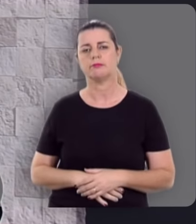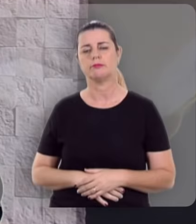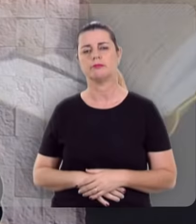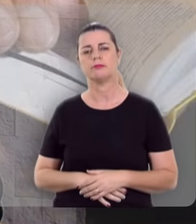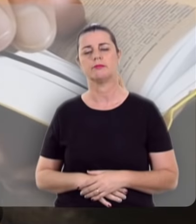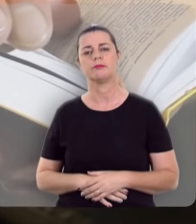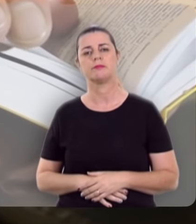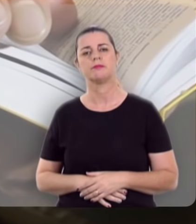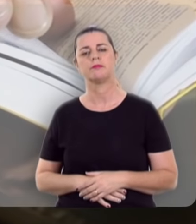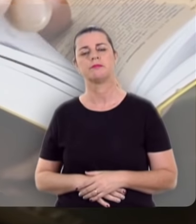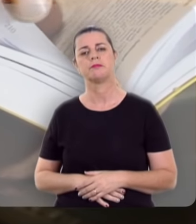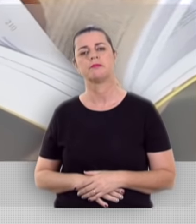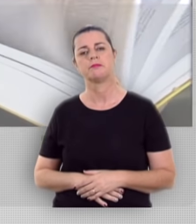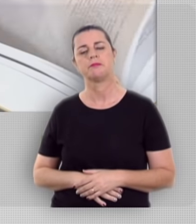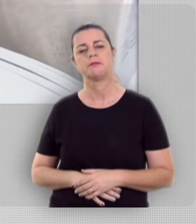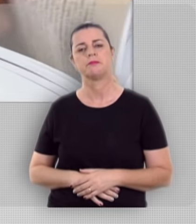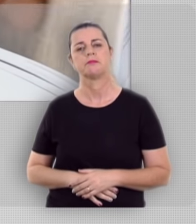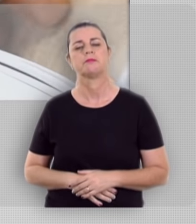deste texto.